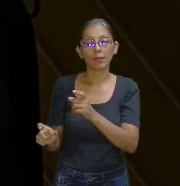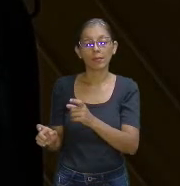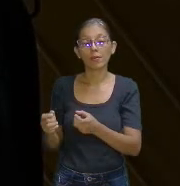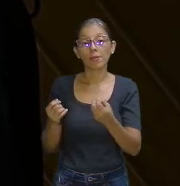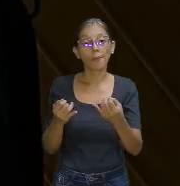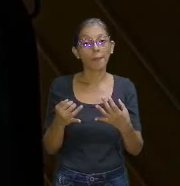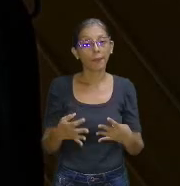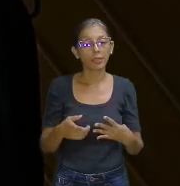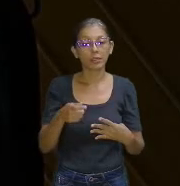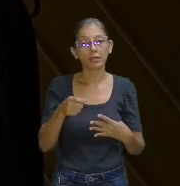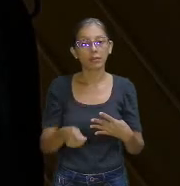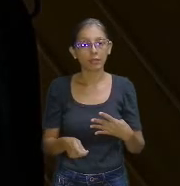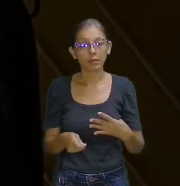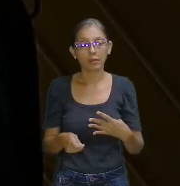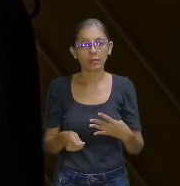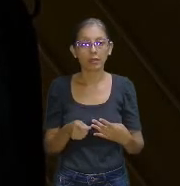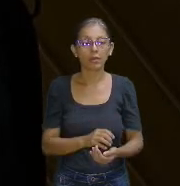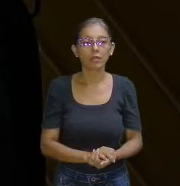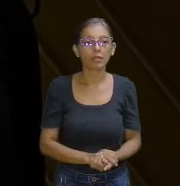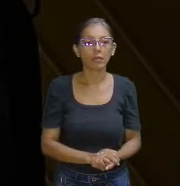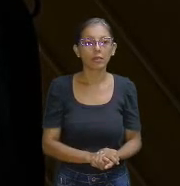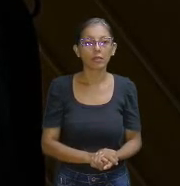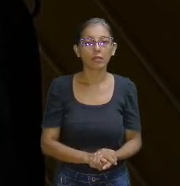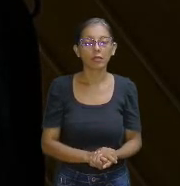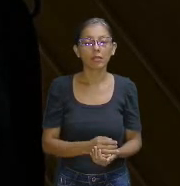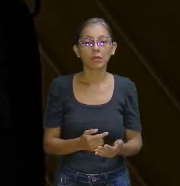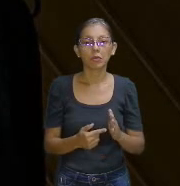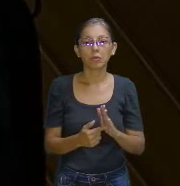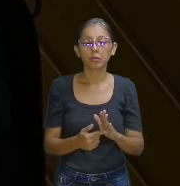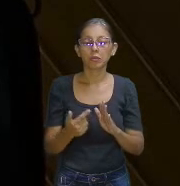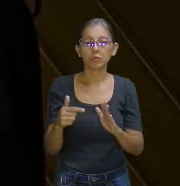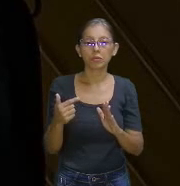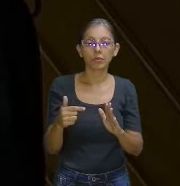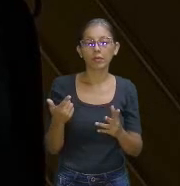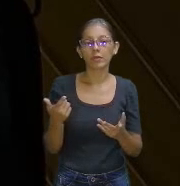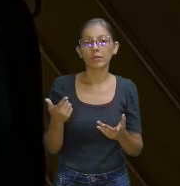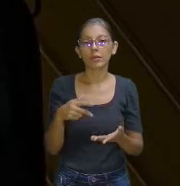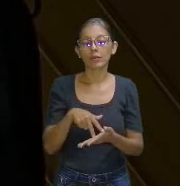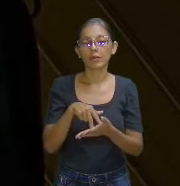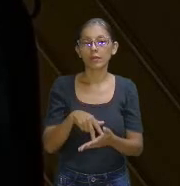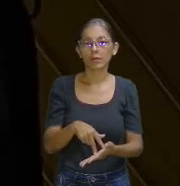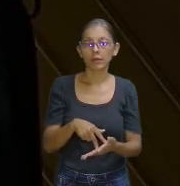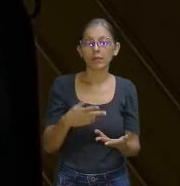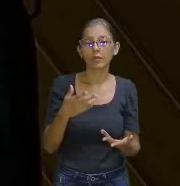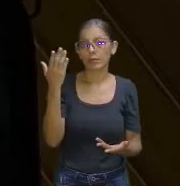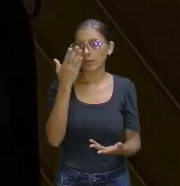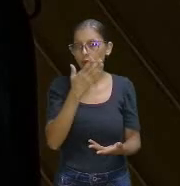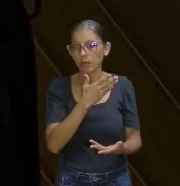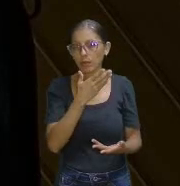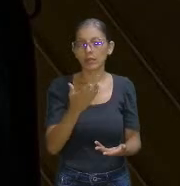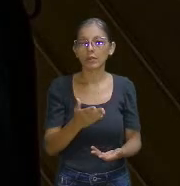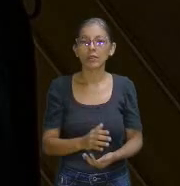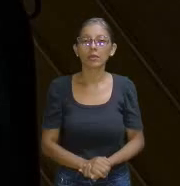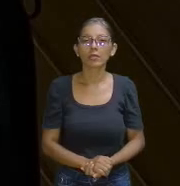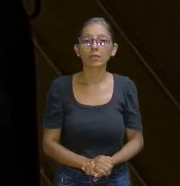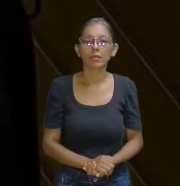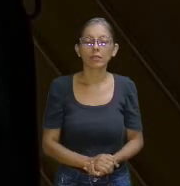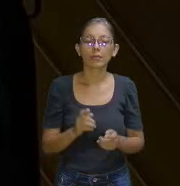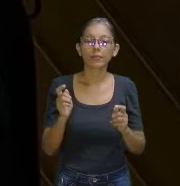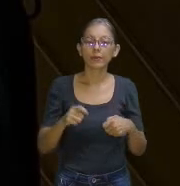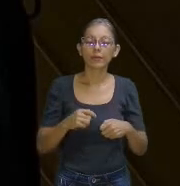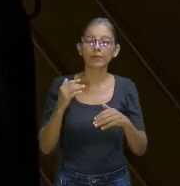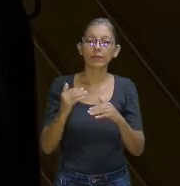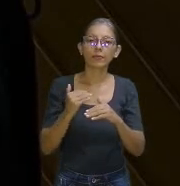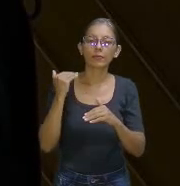sentença, ao afirmar a ausência de prova inconteste quanto à ilicitude narrada na petição inicial, estaria superada com a edição